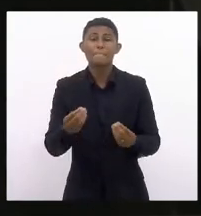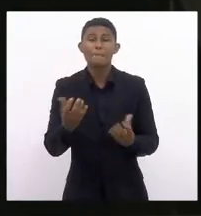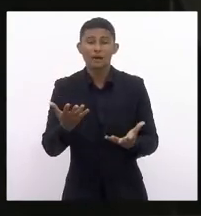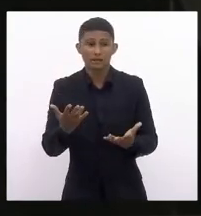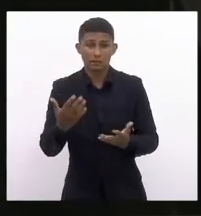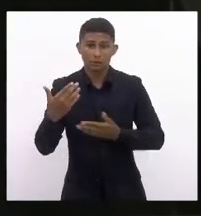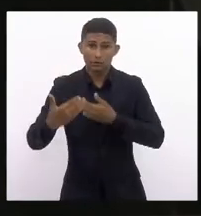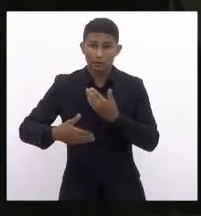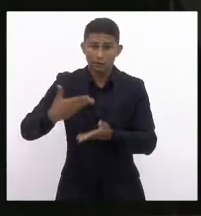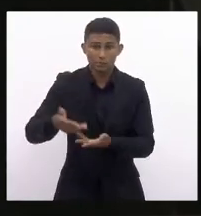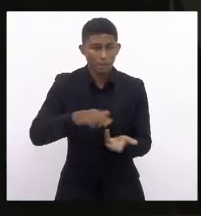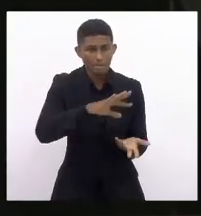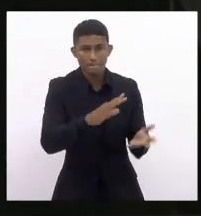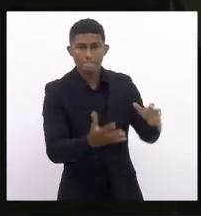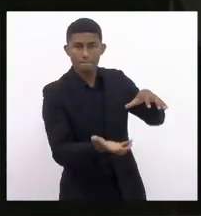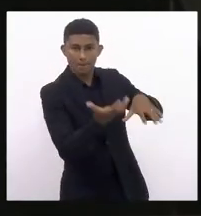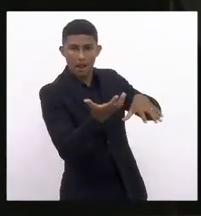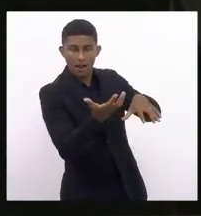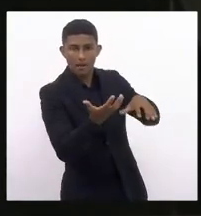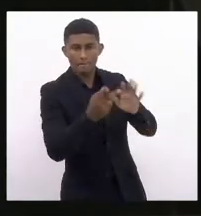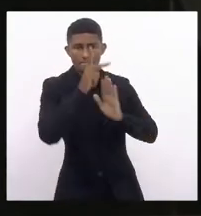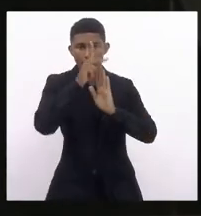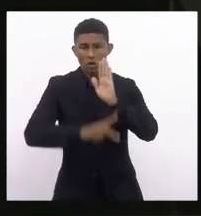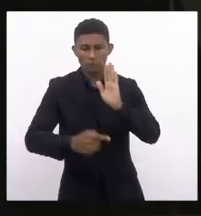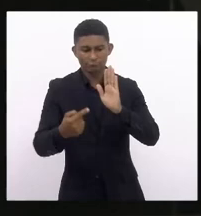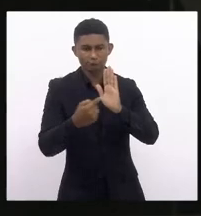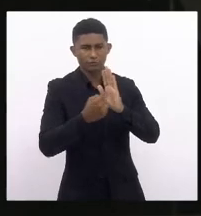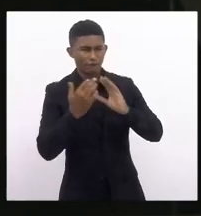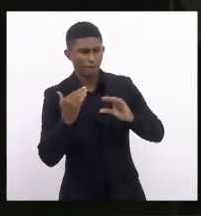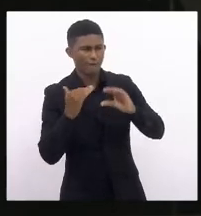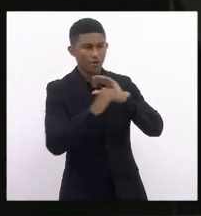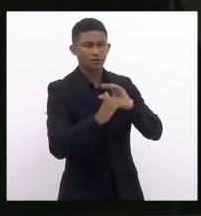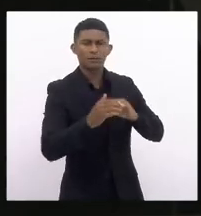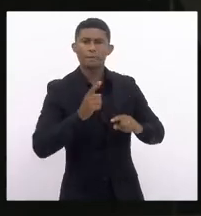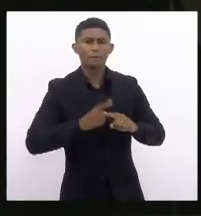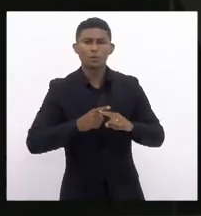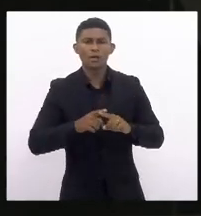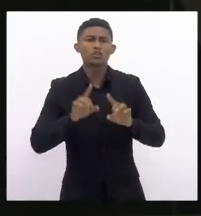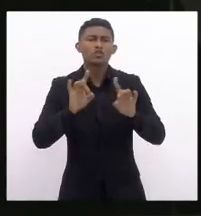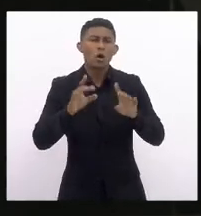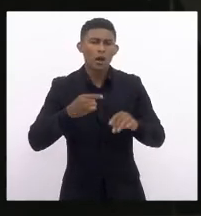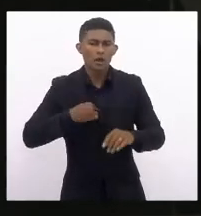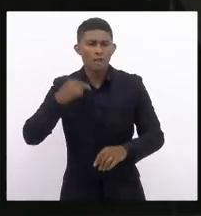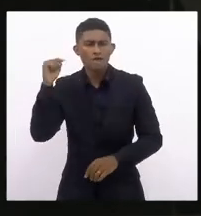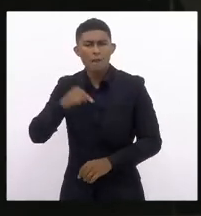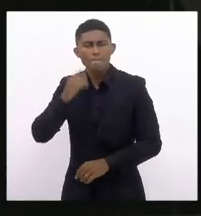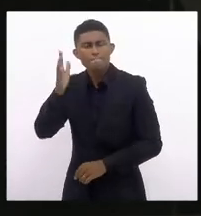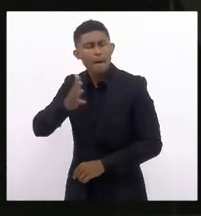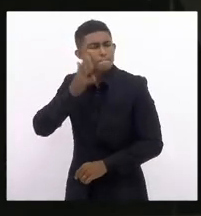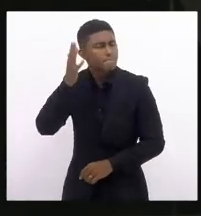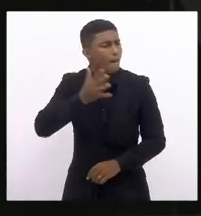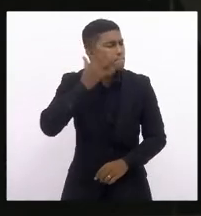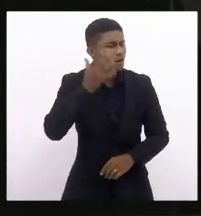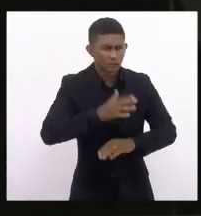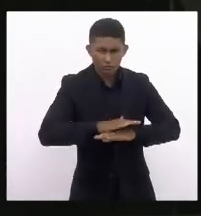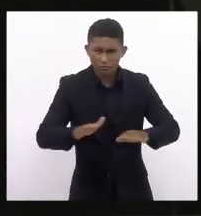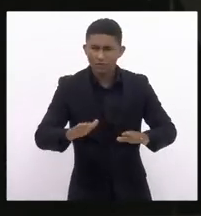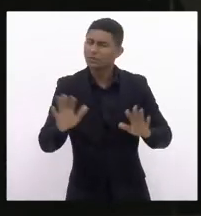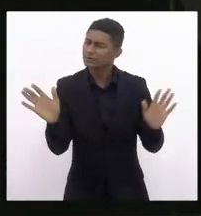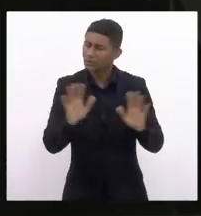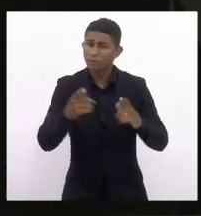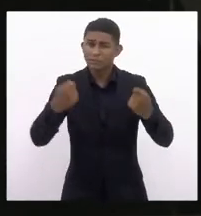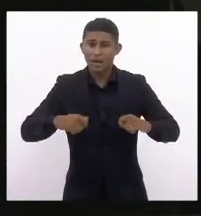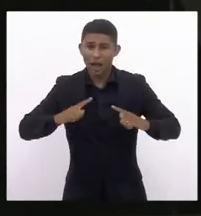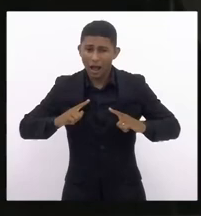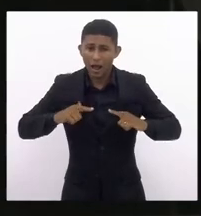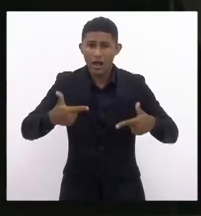Brasília. Porque não adianta discurso, é necessária atuação concreta. Não é